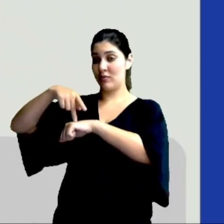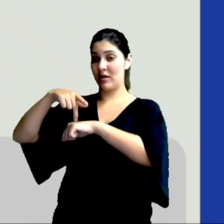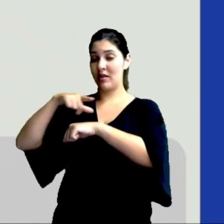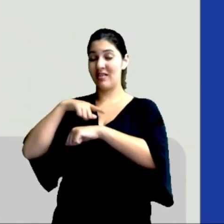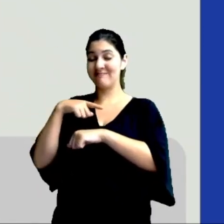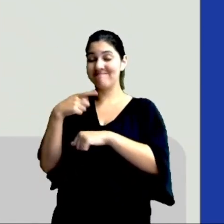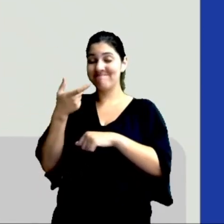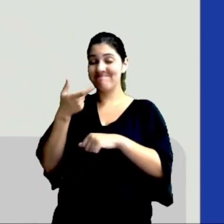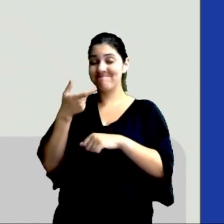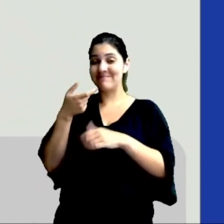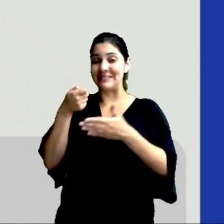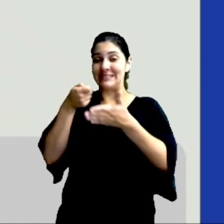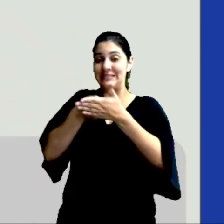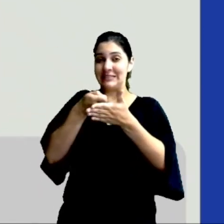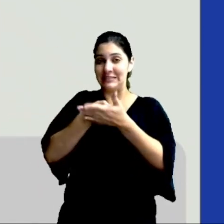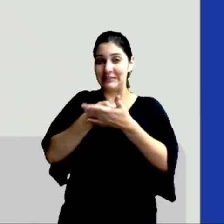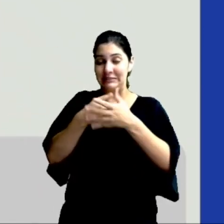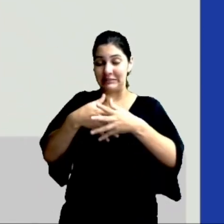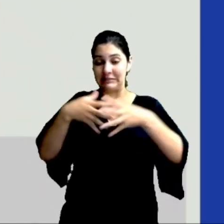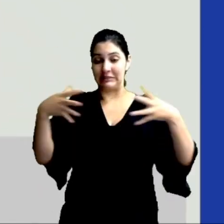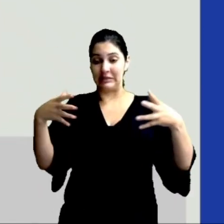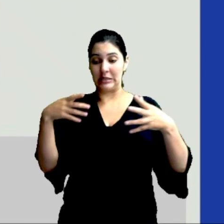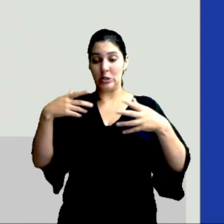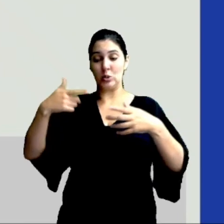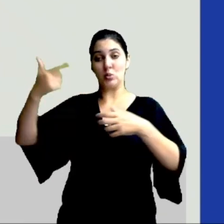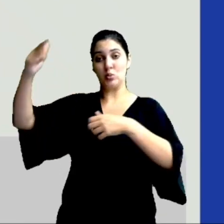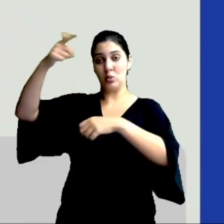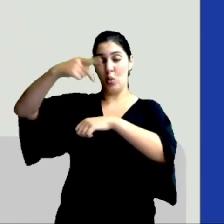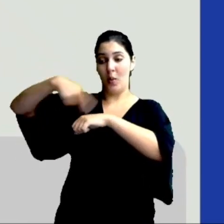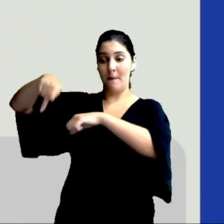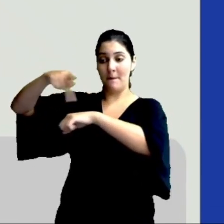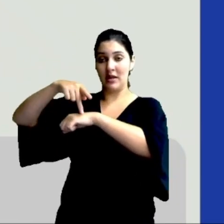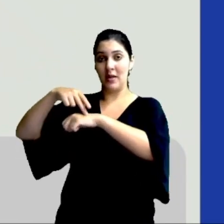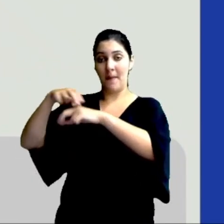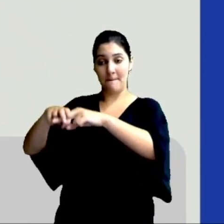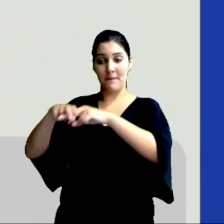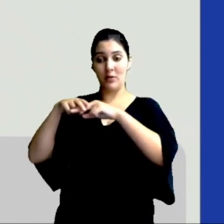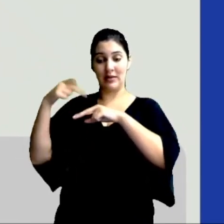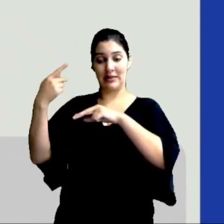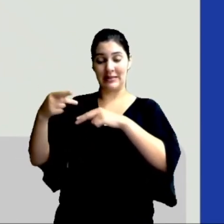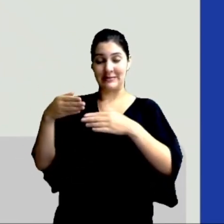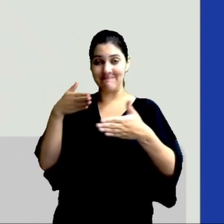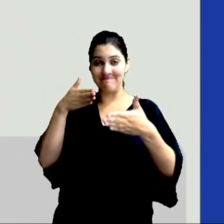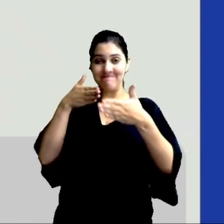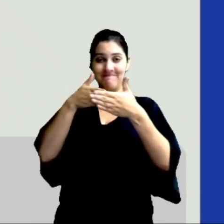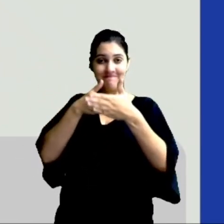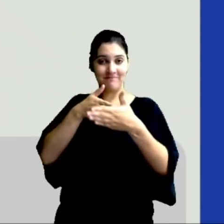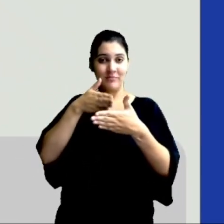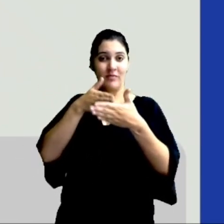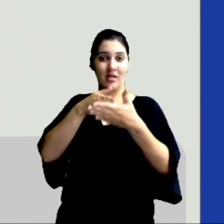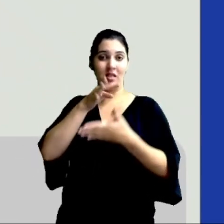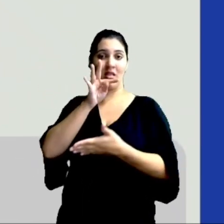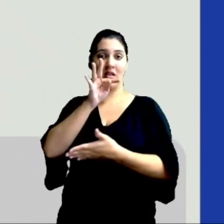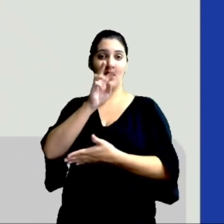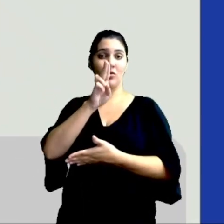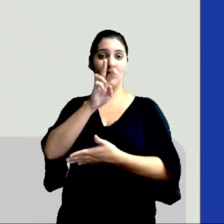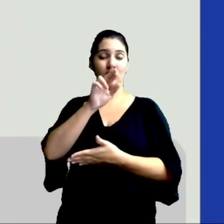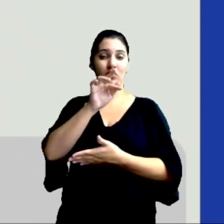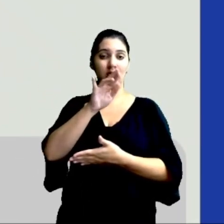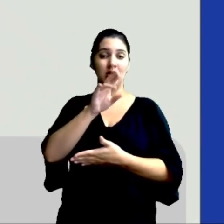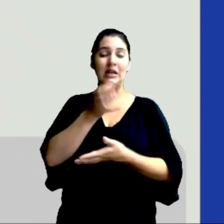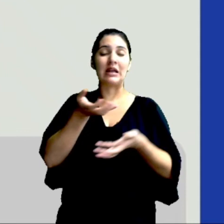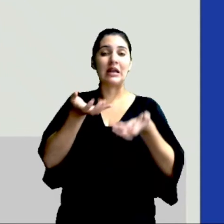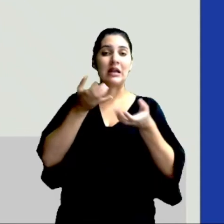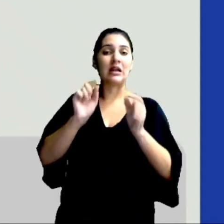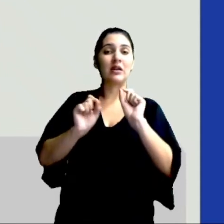questão em relação aos países vizinhos, por conta dessa interferência da Turquia,